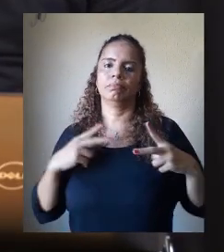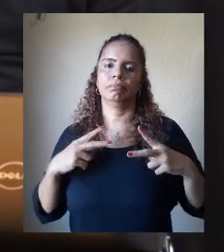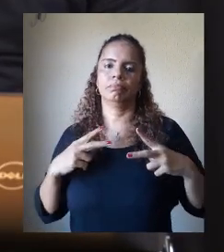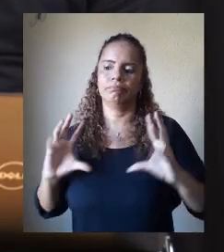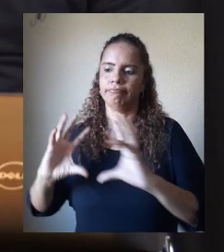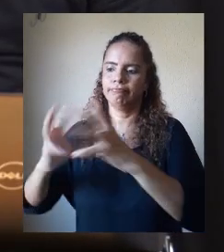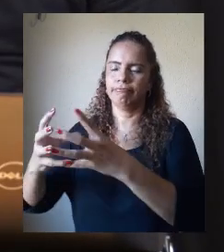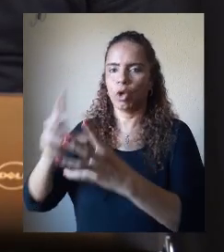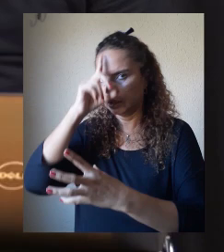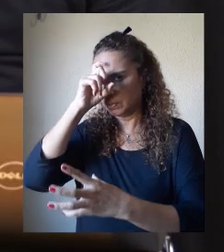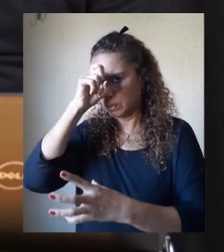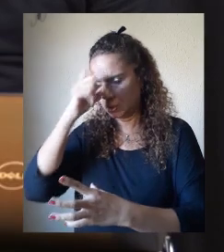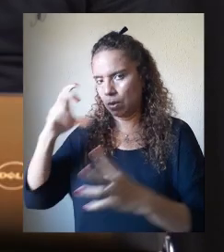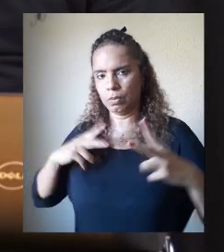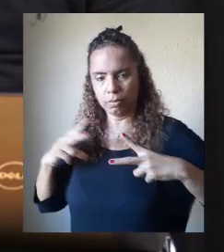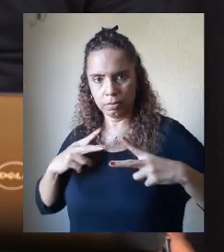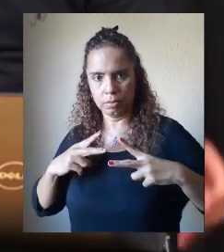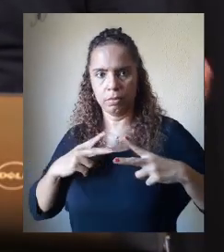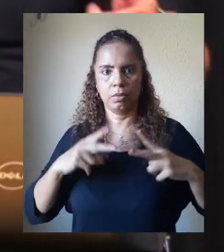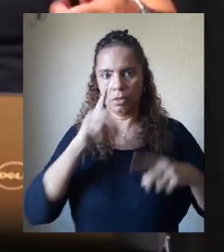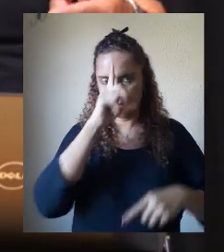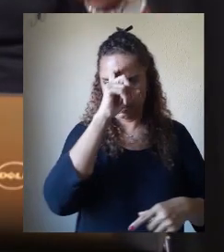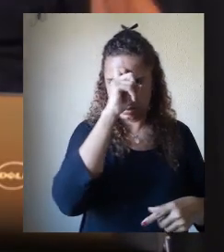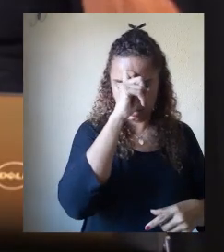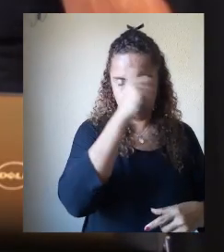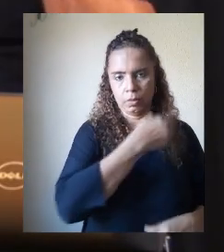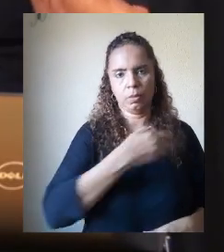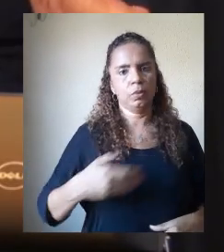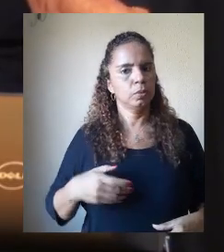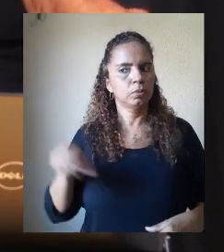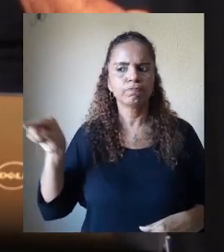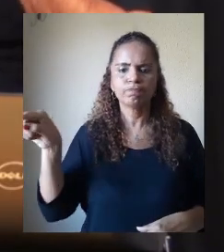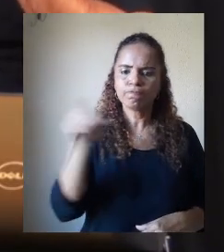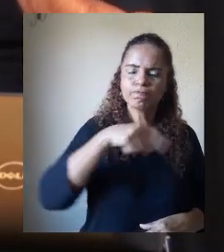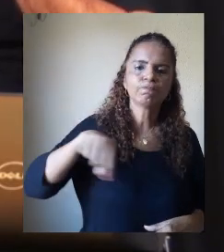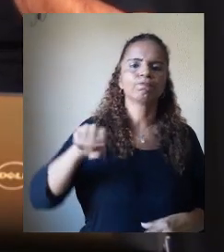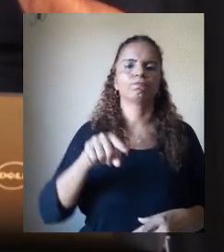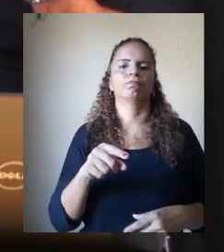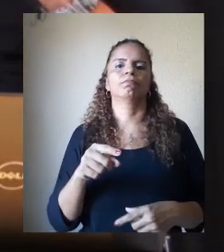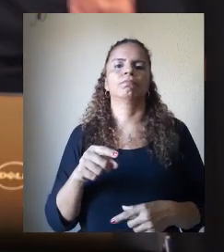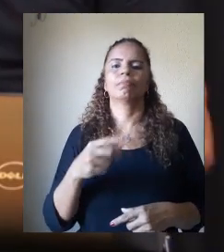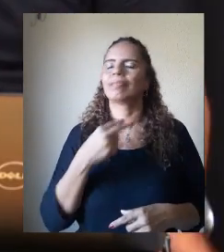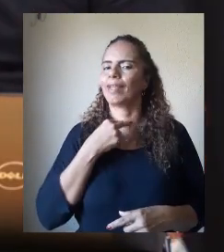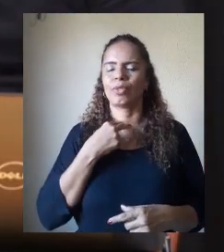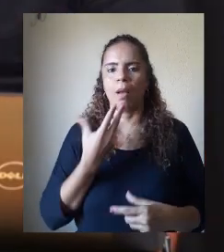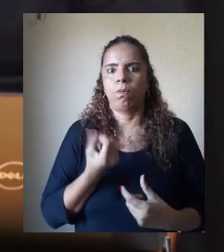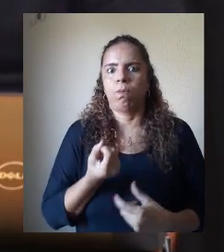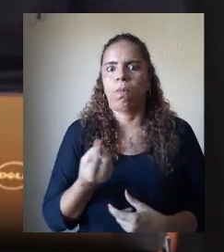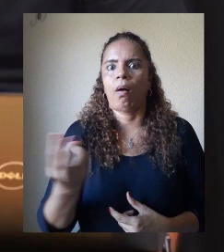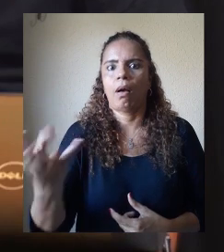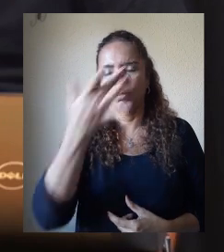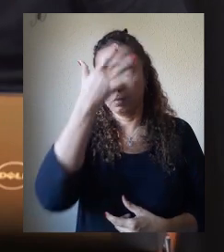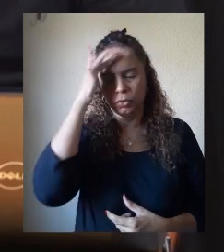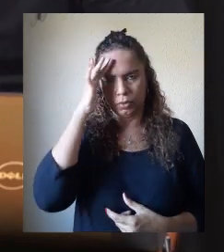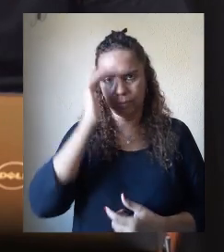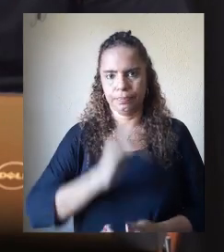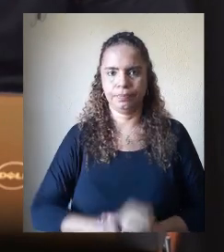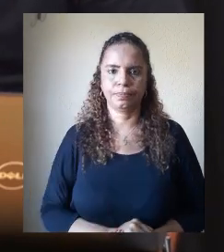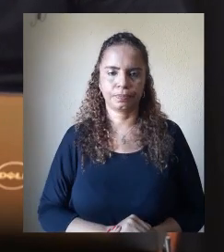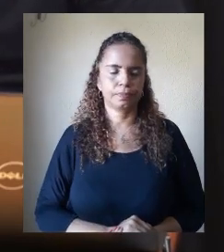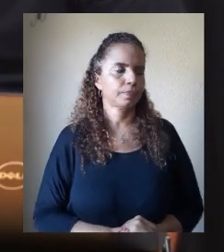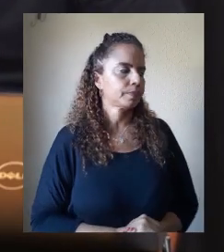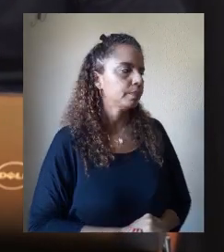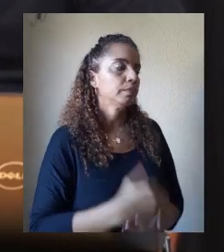possivelmente, assistência médica em algum momento. Né? Eu acho que isso conversa diretamente com a pergunta do advogado Vitor Hugo Rodrigues, que ele pergunta, em